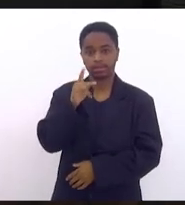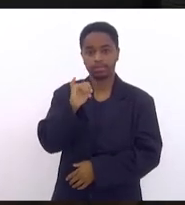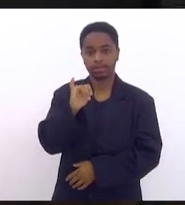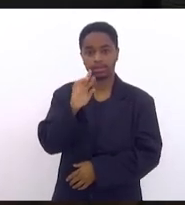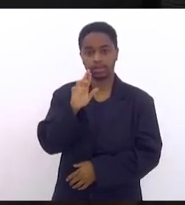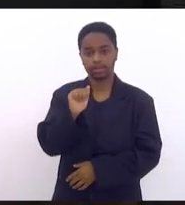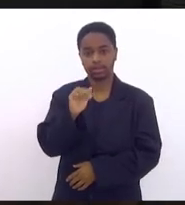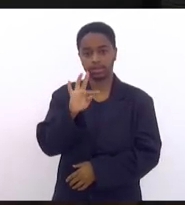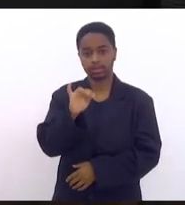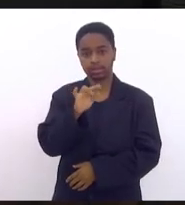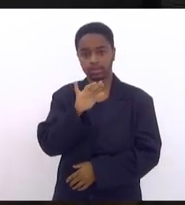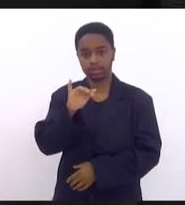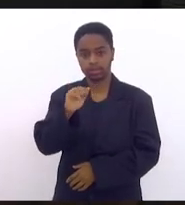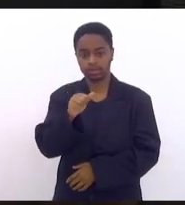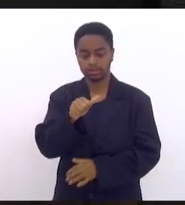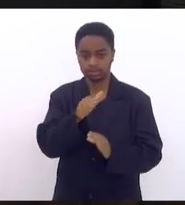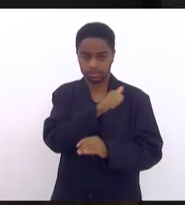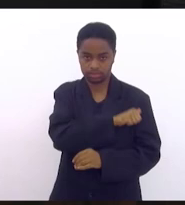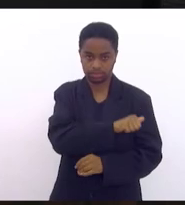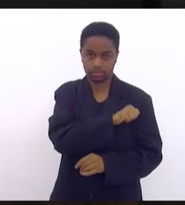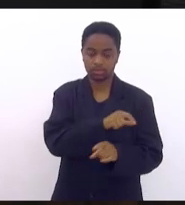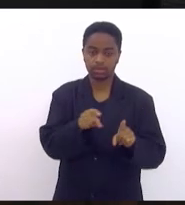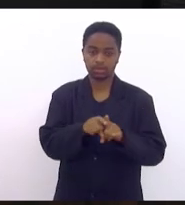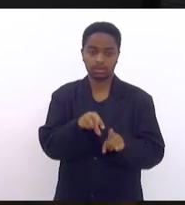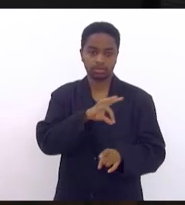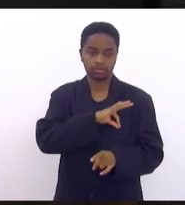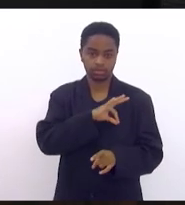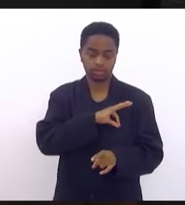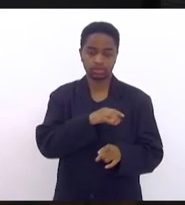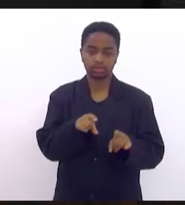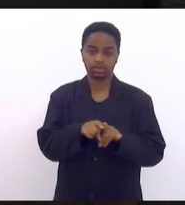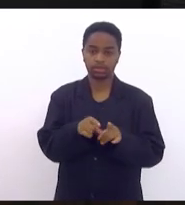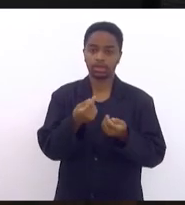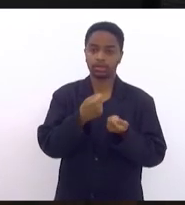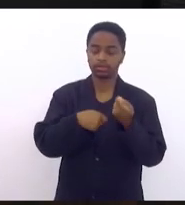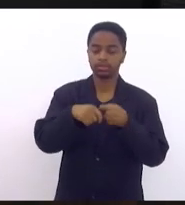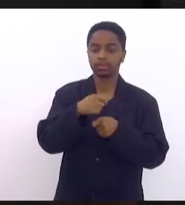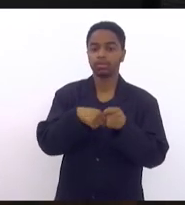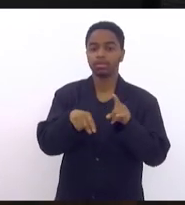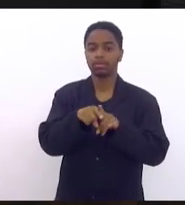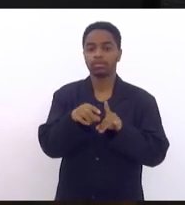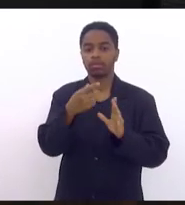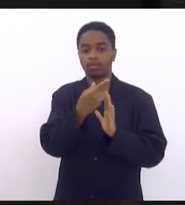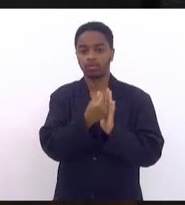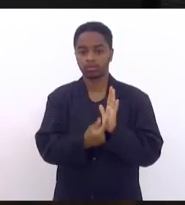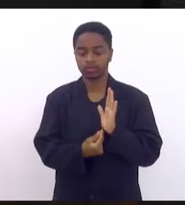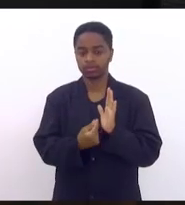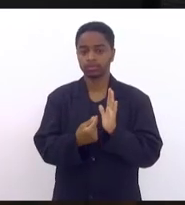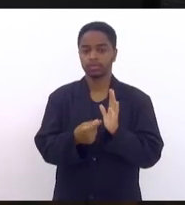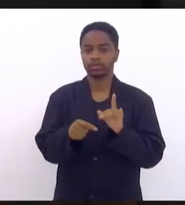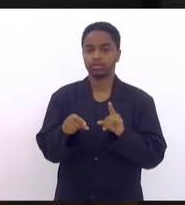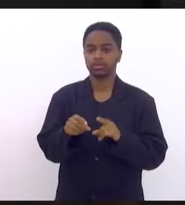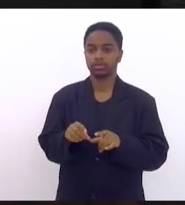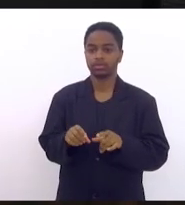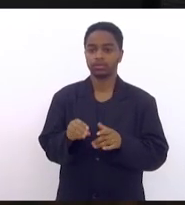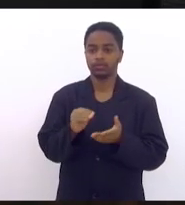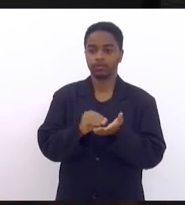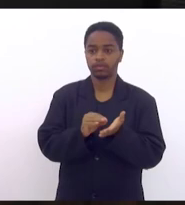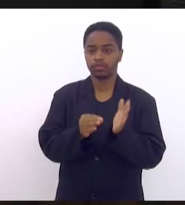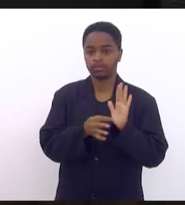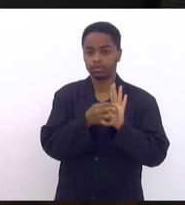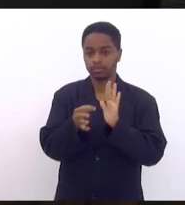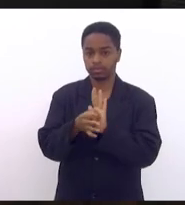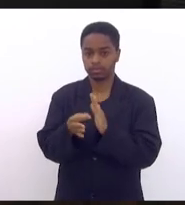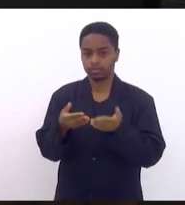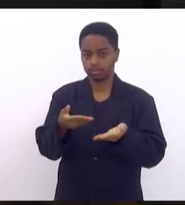Segurança Pública e Assuntos de Polícia, de Economia, Indústria e Comércio e de Orçamento, Finanças, Fiscalização Financeira e Controle, pela Comissão